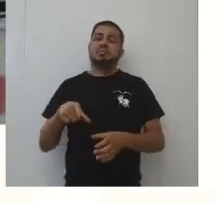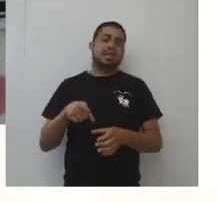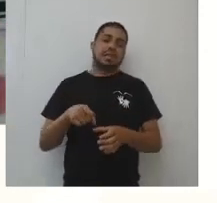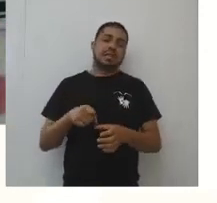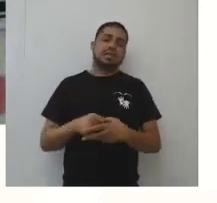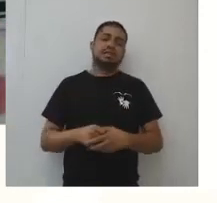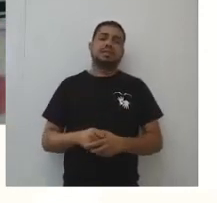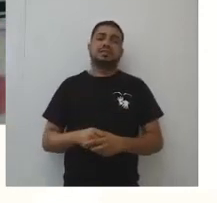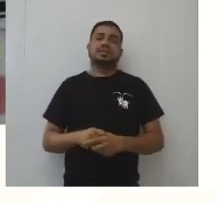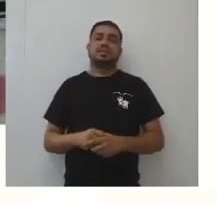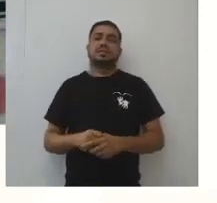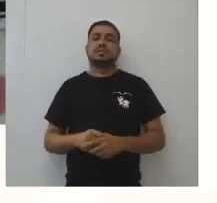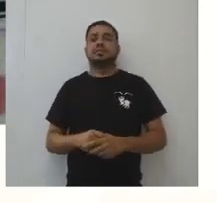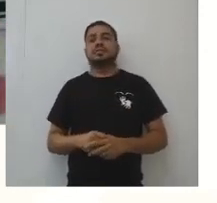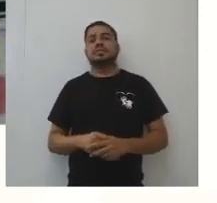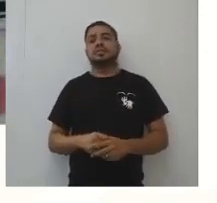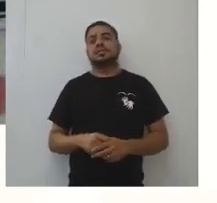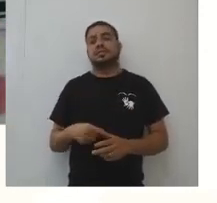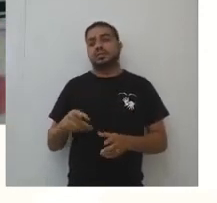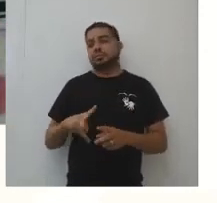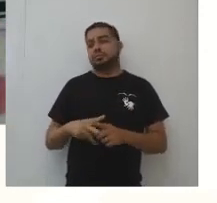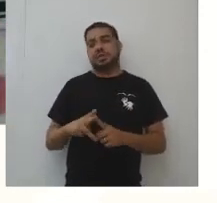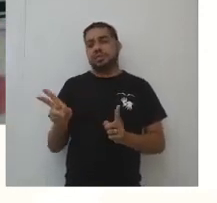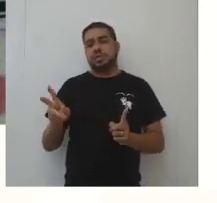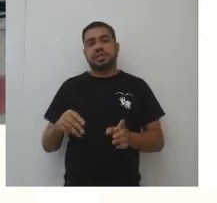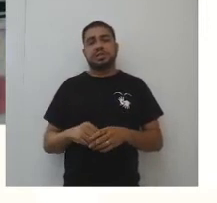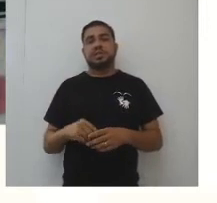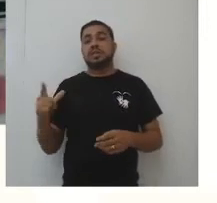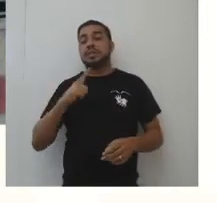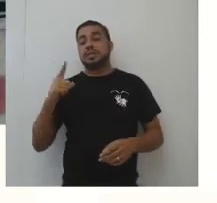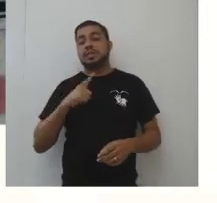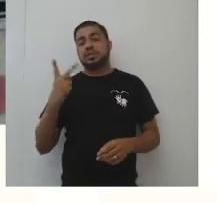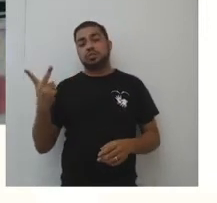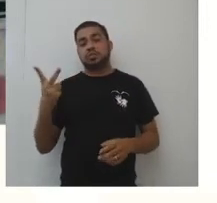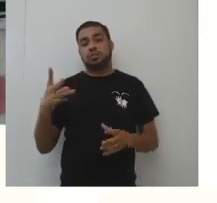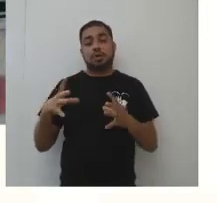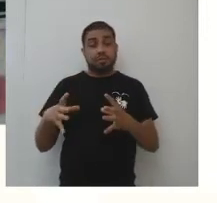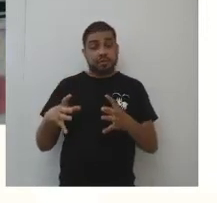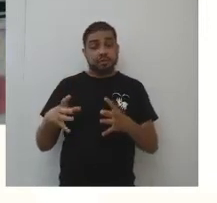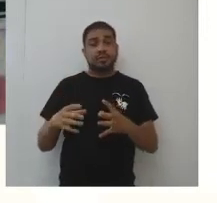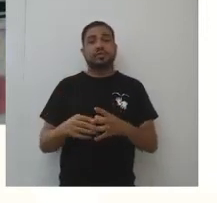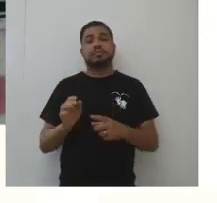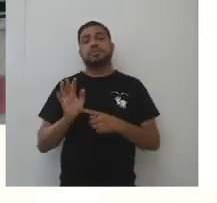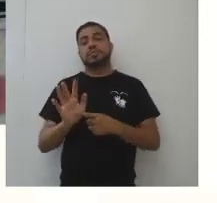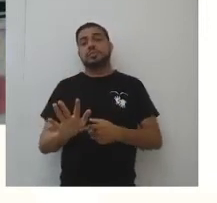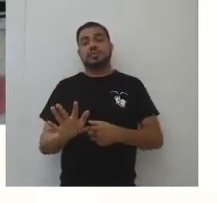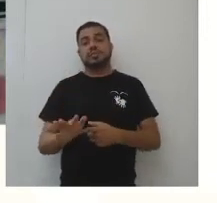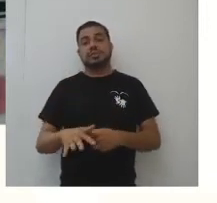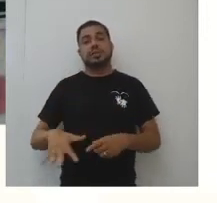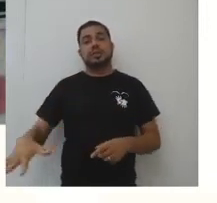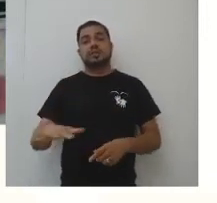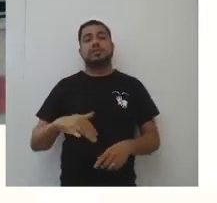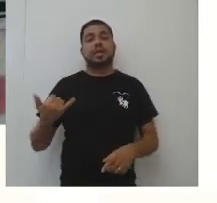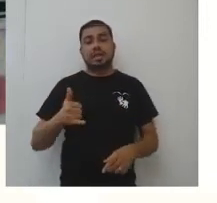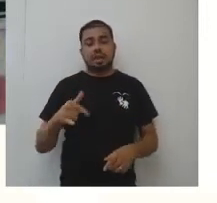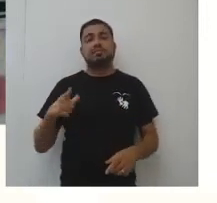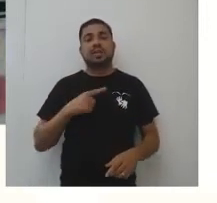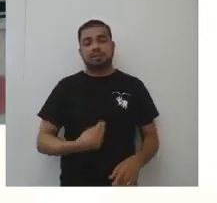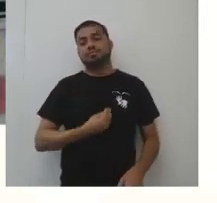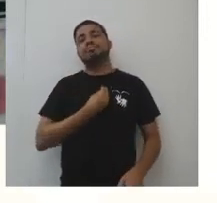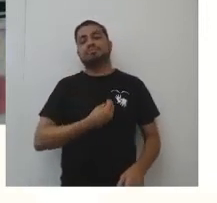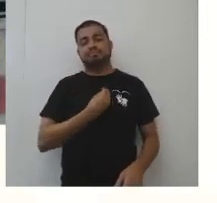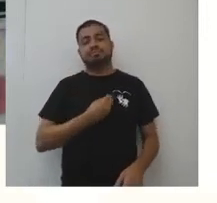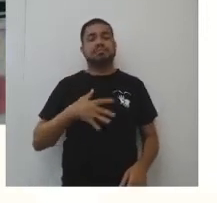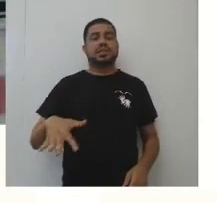de refrigerante e você tem duas bexigas mostrando que o campo elétrico está atuando numa